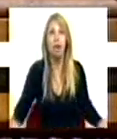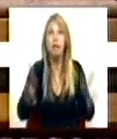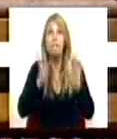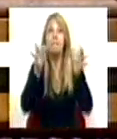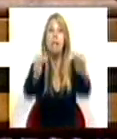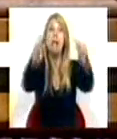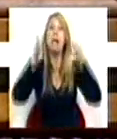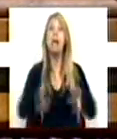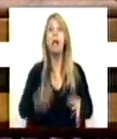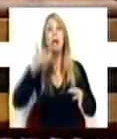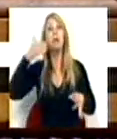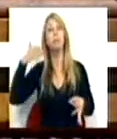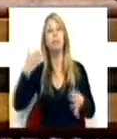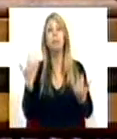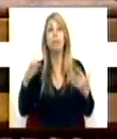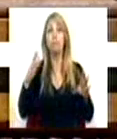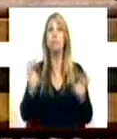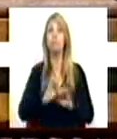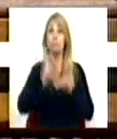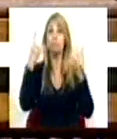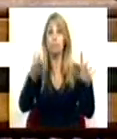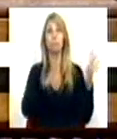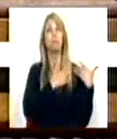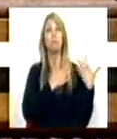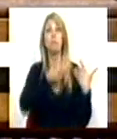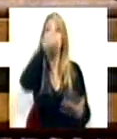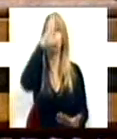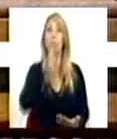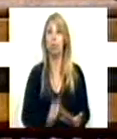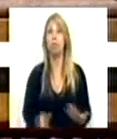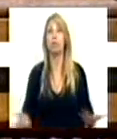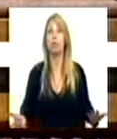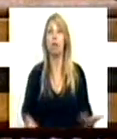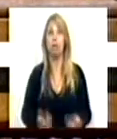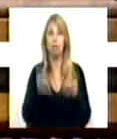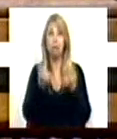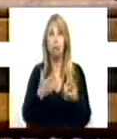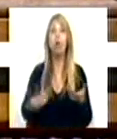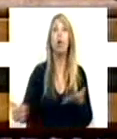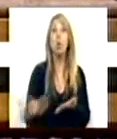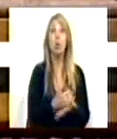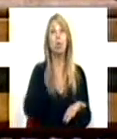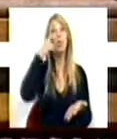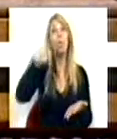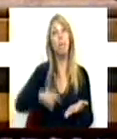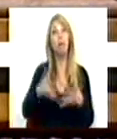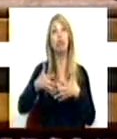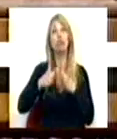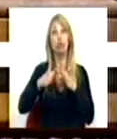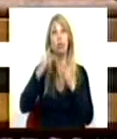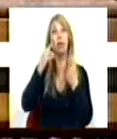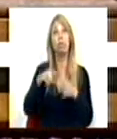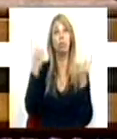temos também, claramente, responsabilidades por parte do Estado. A escassez de recursos humanos em estruturas